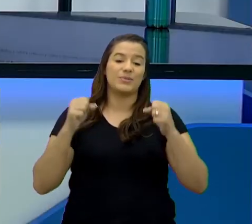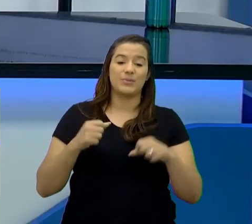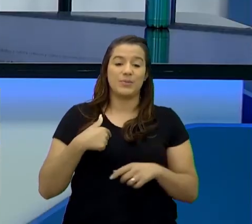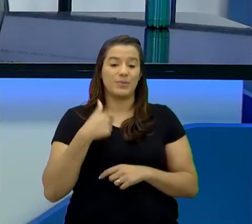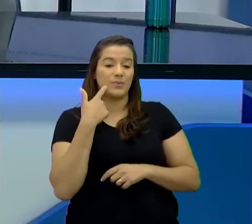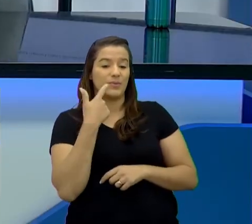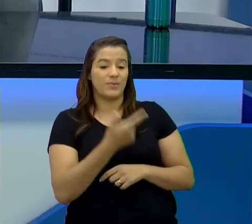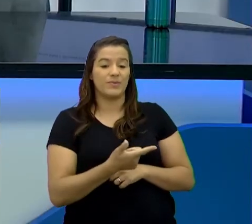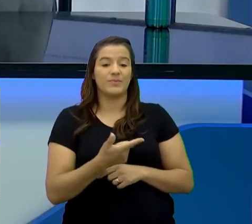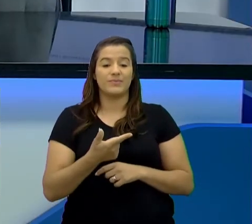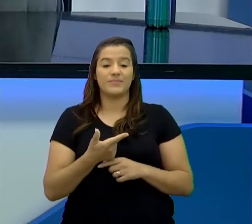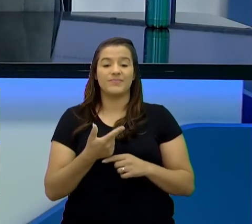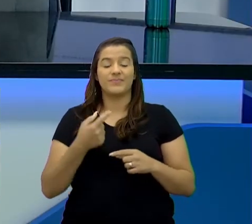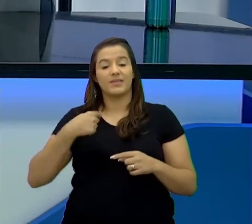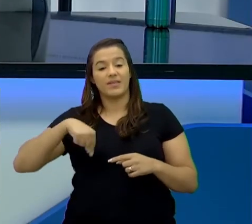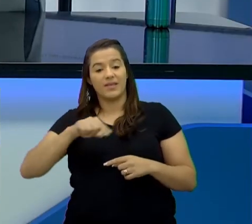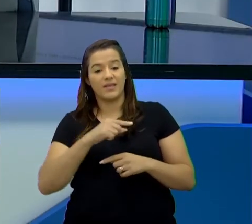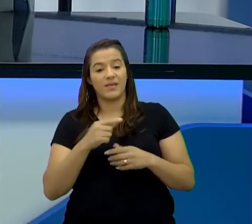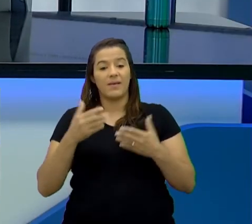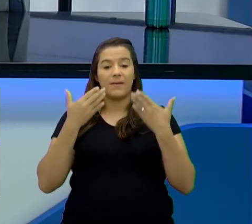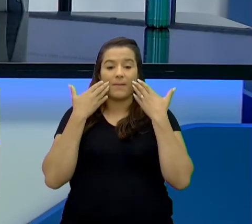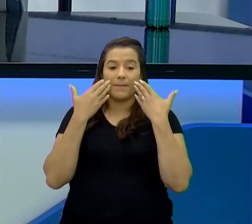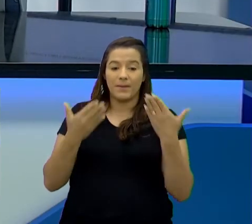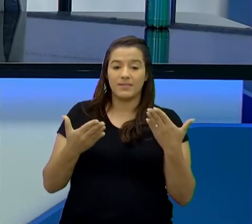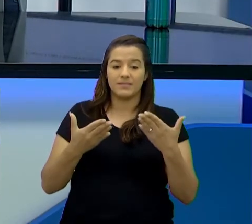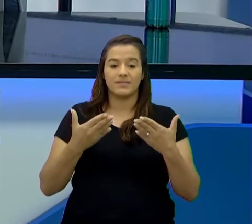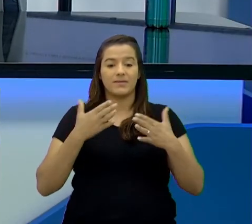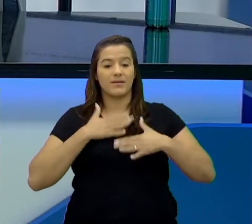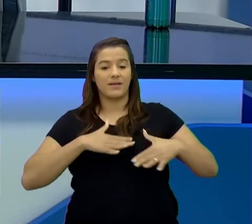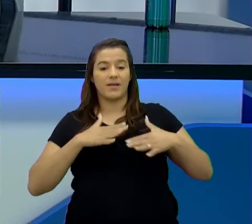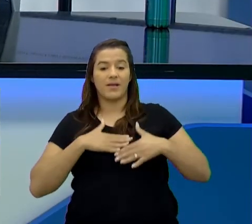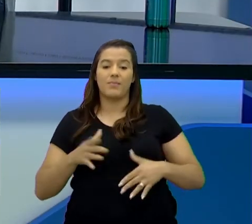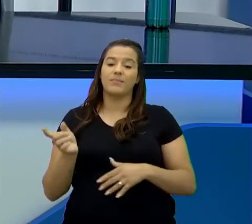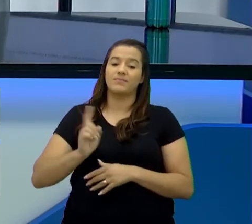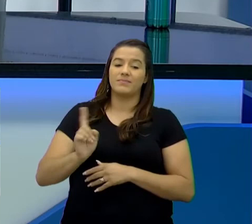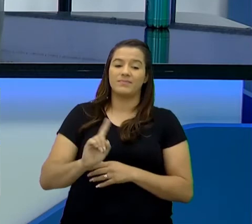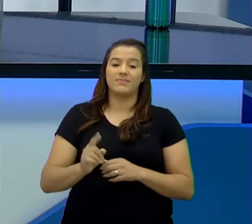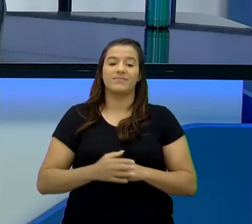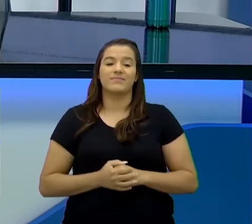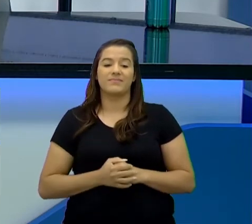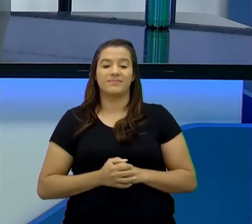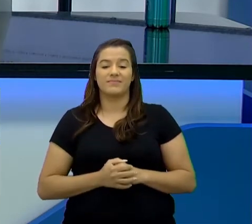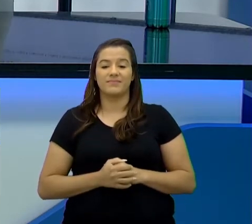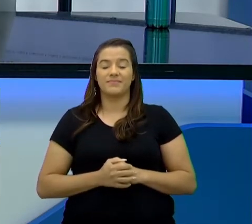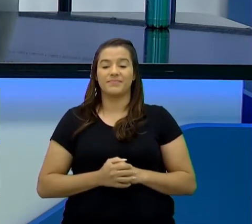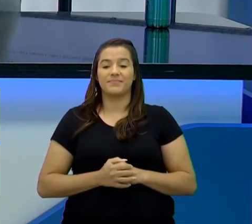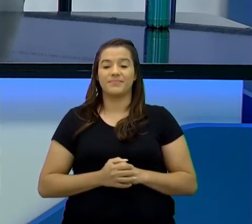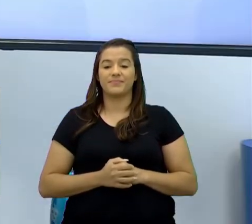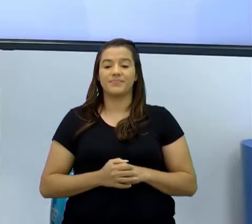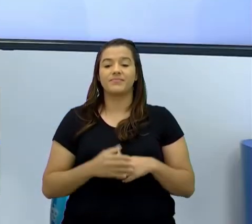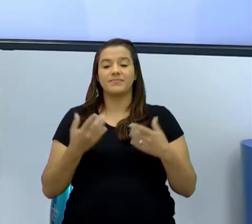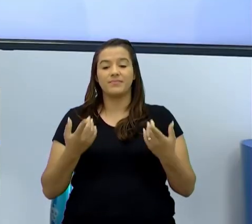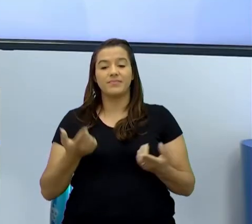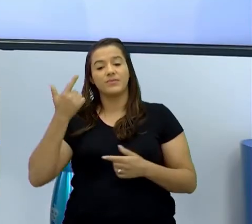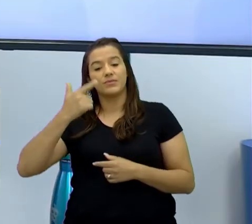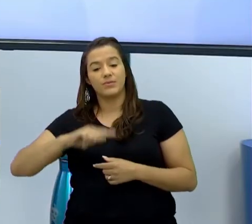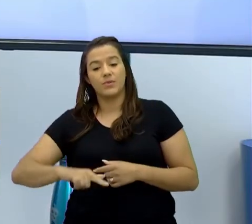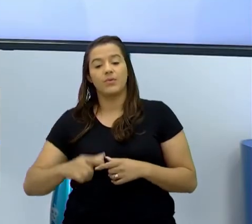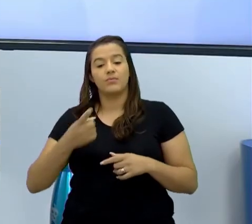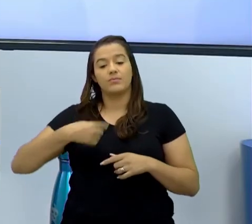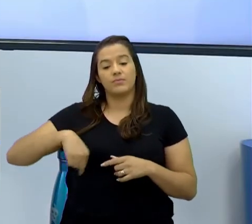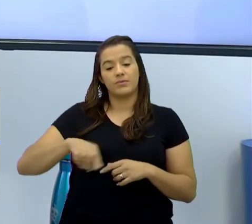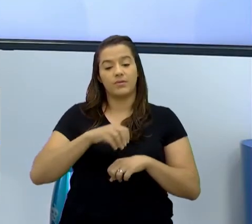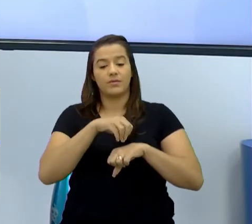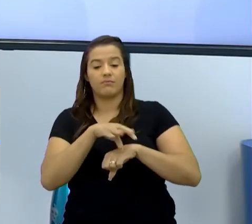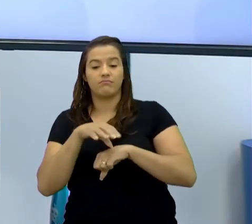sou a aparência de pessoa calma, mas eu não sou muito calma, não. Então, de novo, olha aí, a gente está dando aí